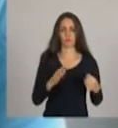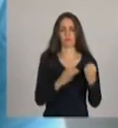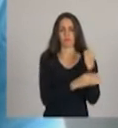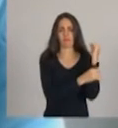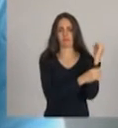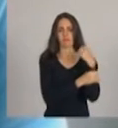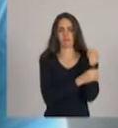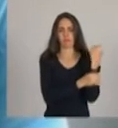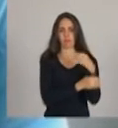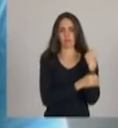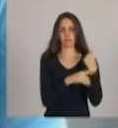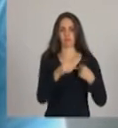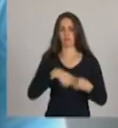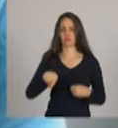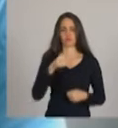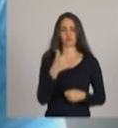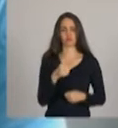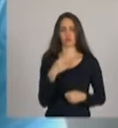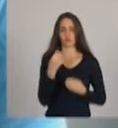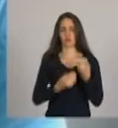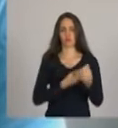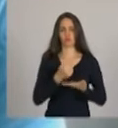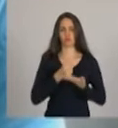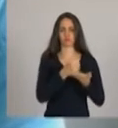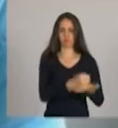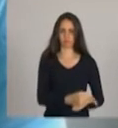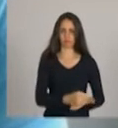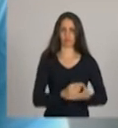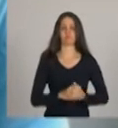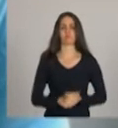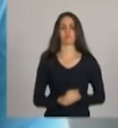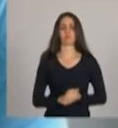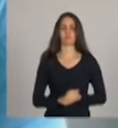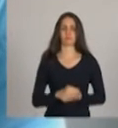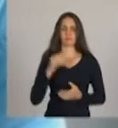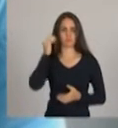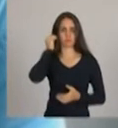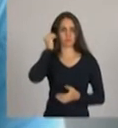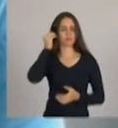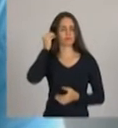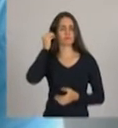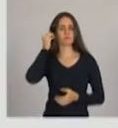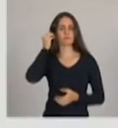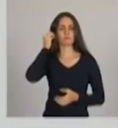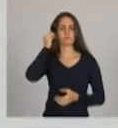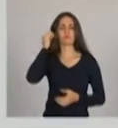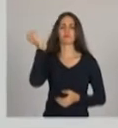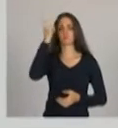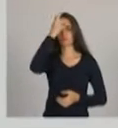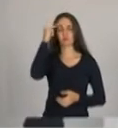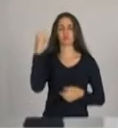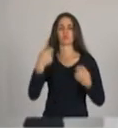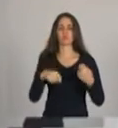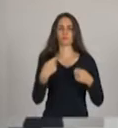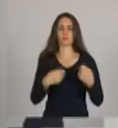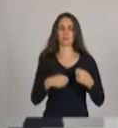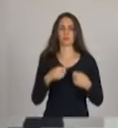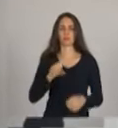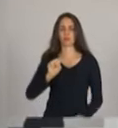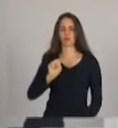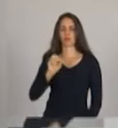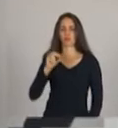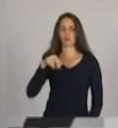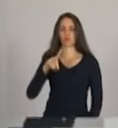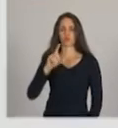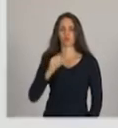tantos recursos e os benefícios serão menores. Pacientes necessitando de sonda para se alimentar, às vezes não dá